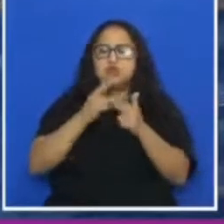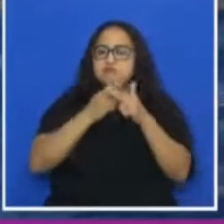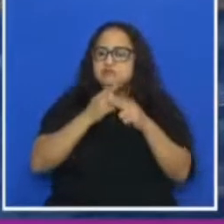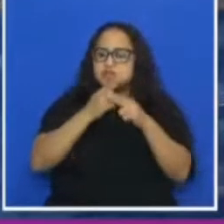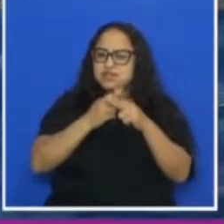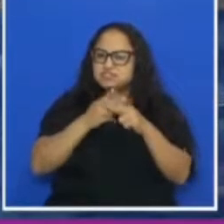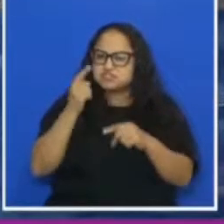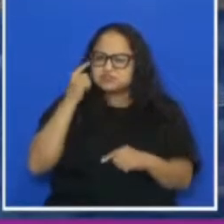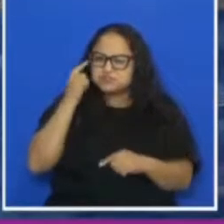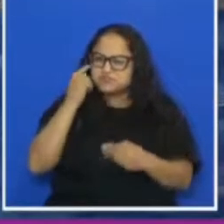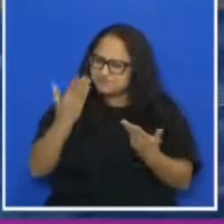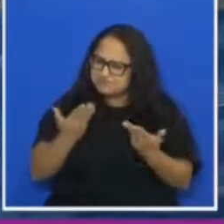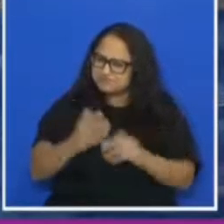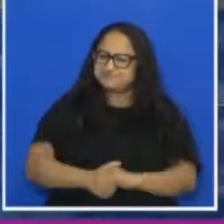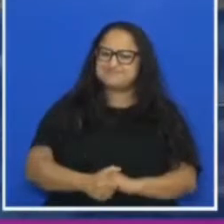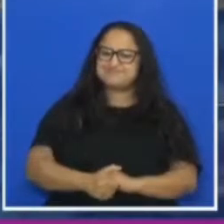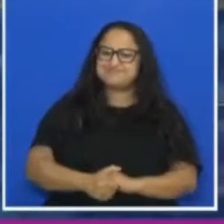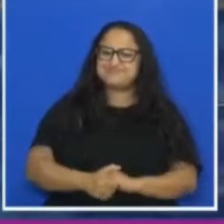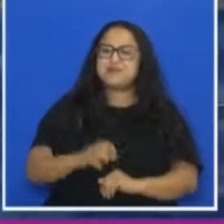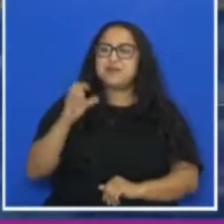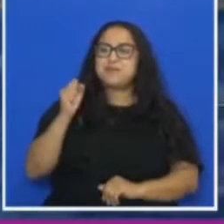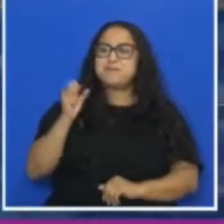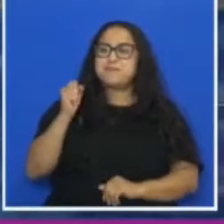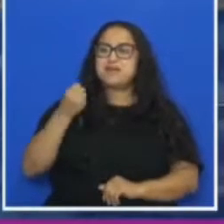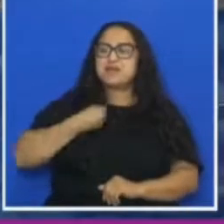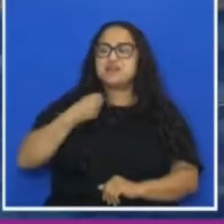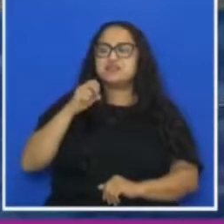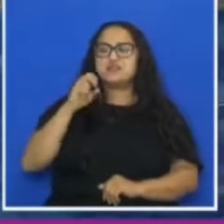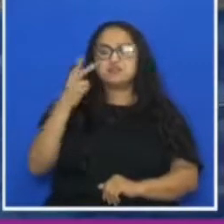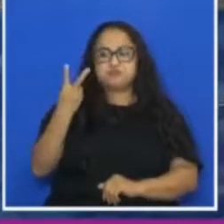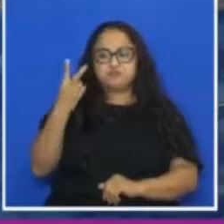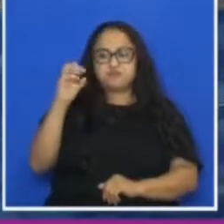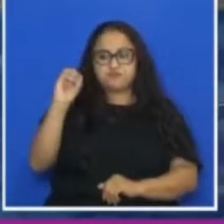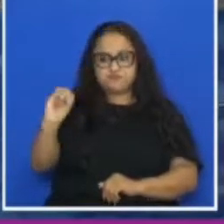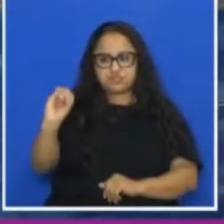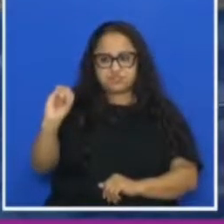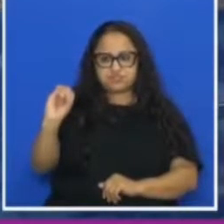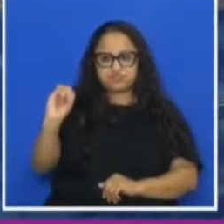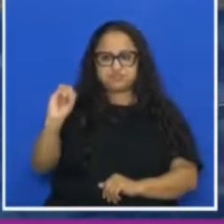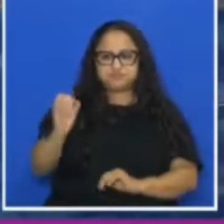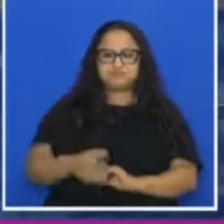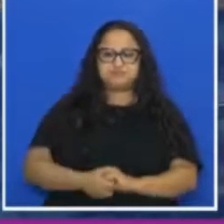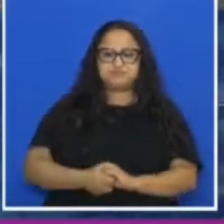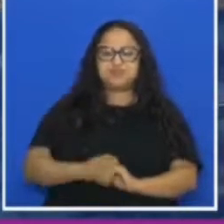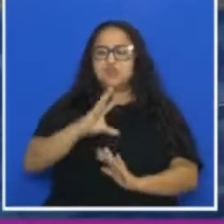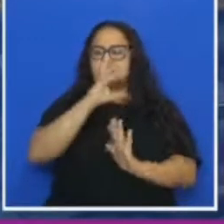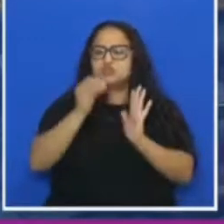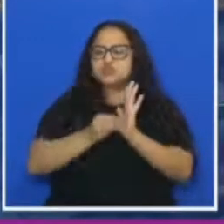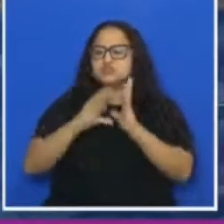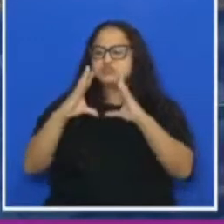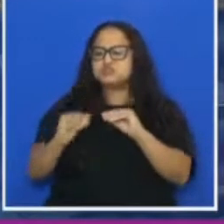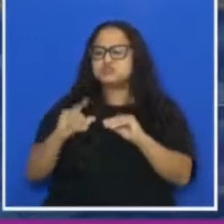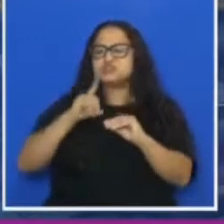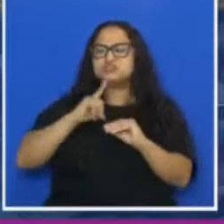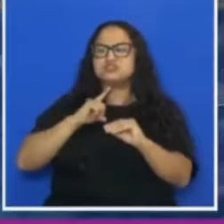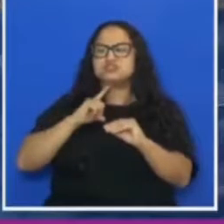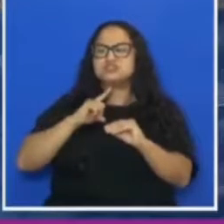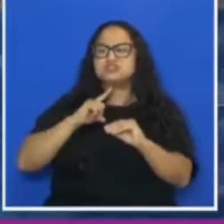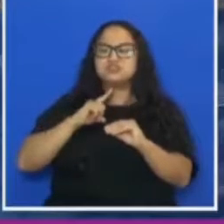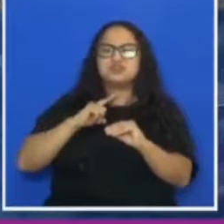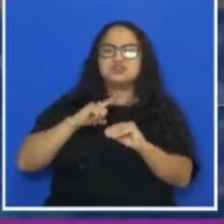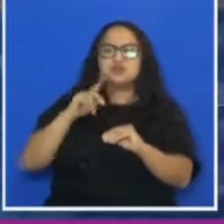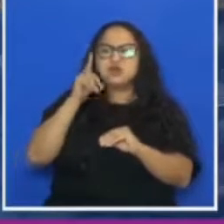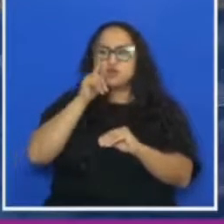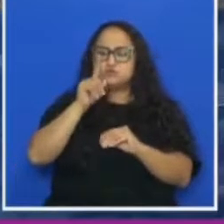Caixa, já pensou? Bola branca, número 20. Branca, 20. Todas as noites, milhões em prêmios para